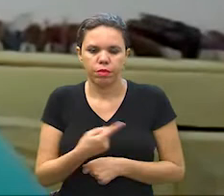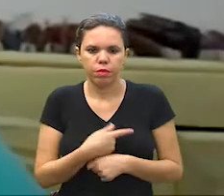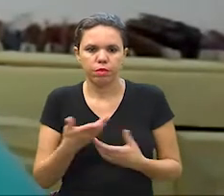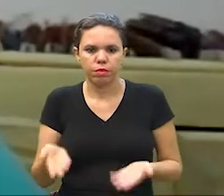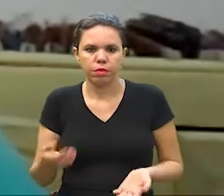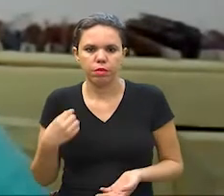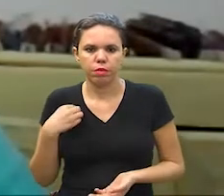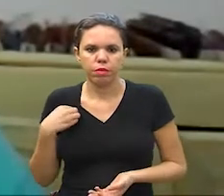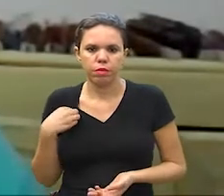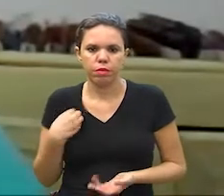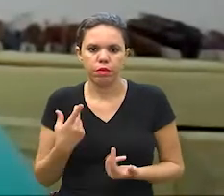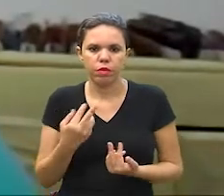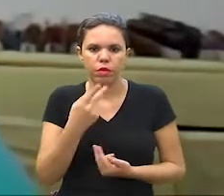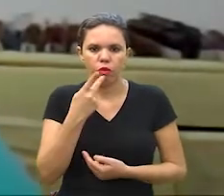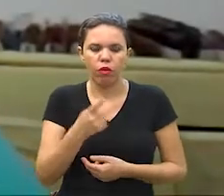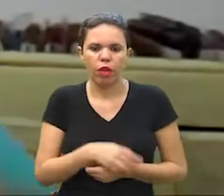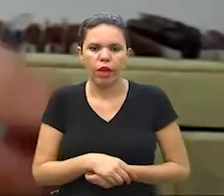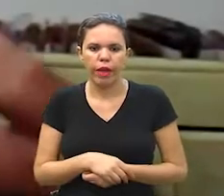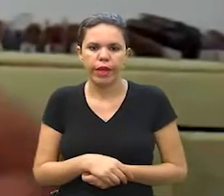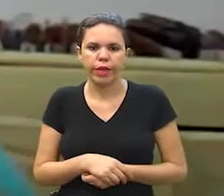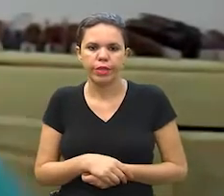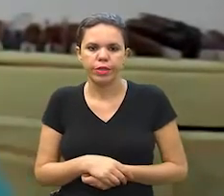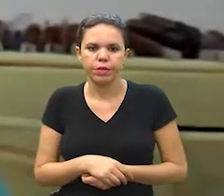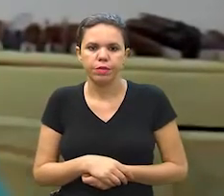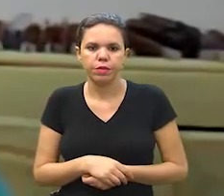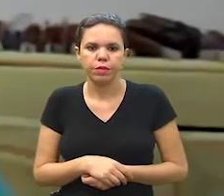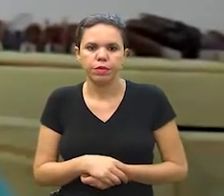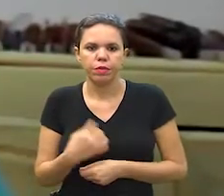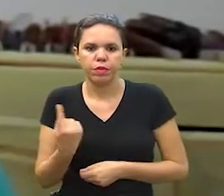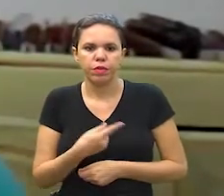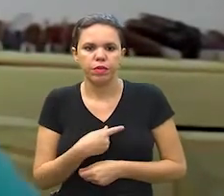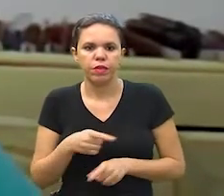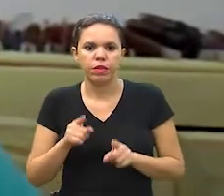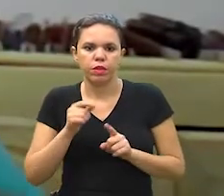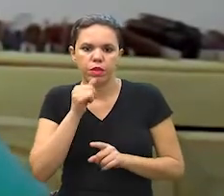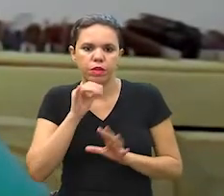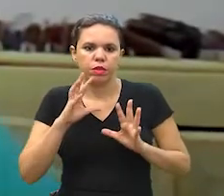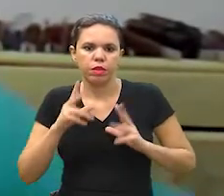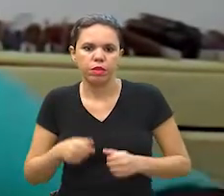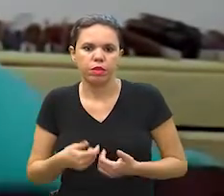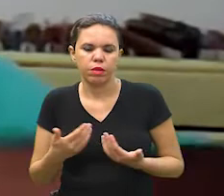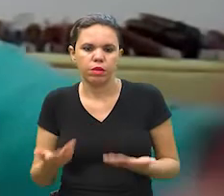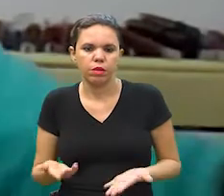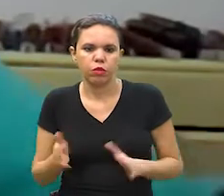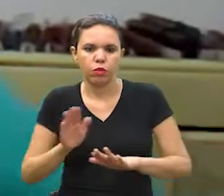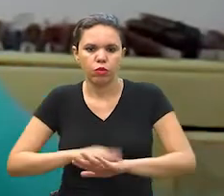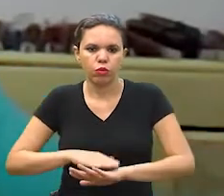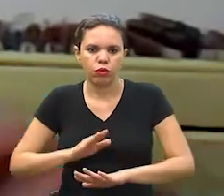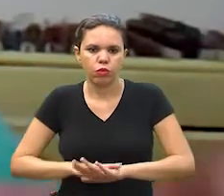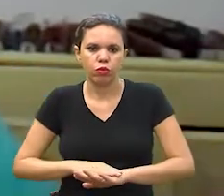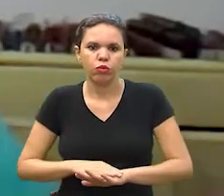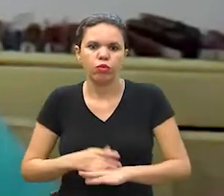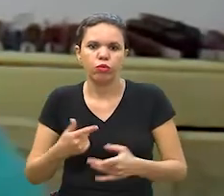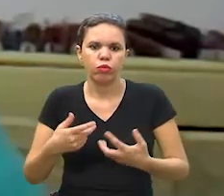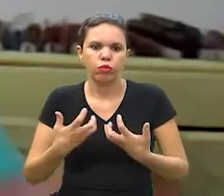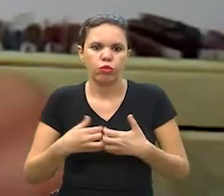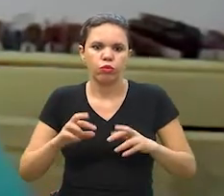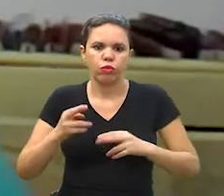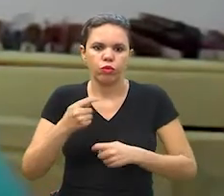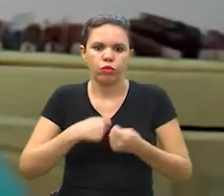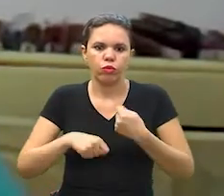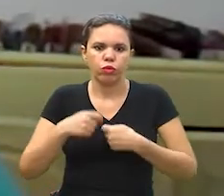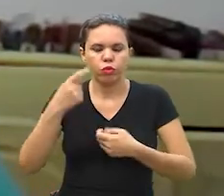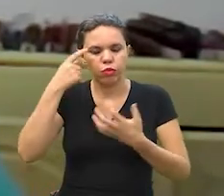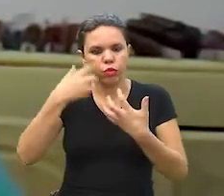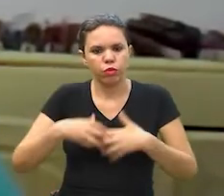gente, como disse a doutora Carmen, se despir desta questão ideológica, esse negócio todo,